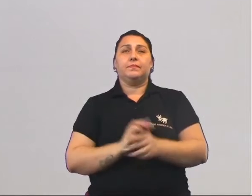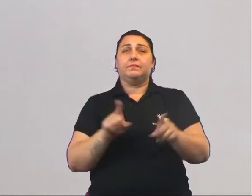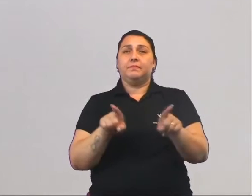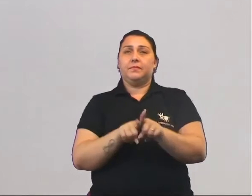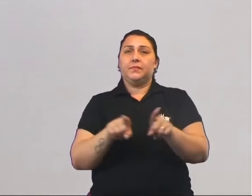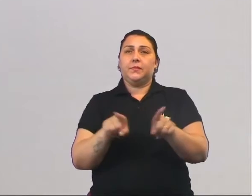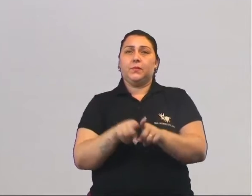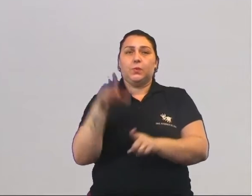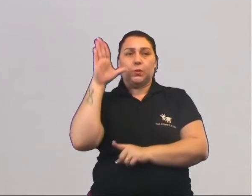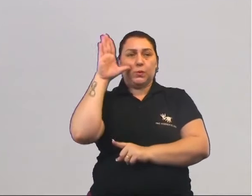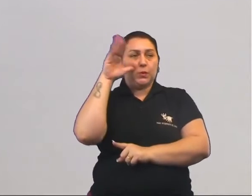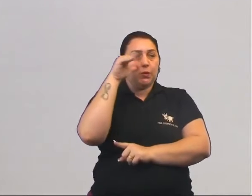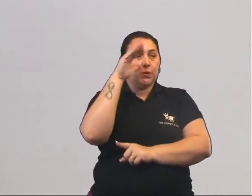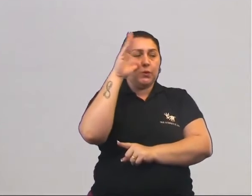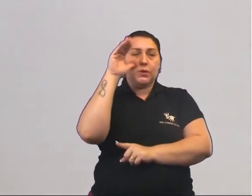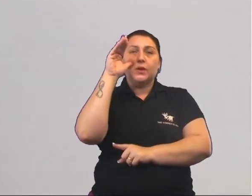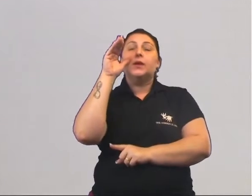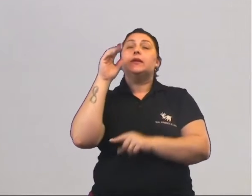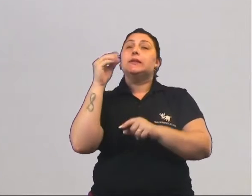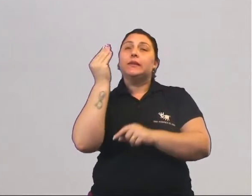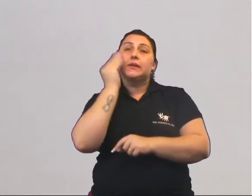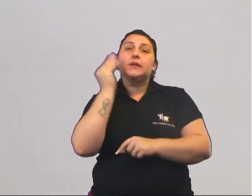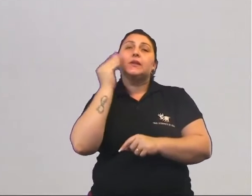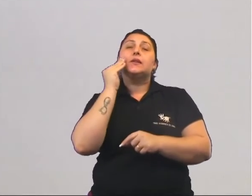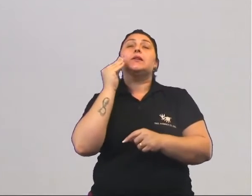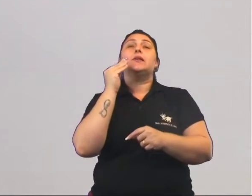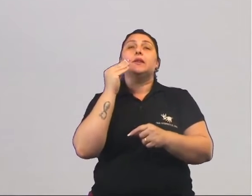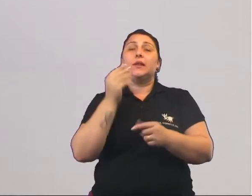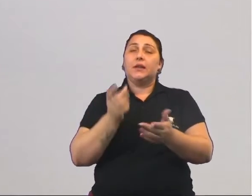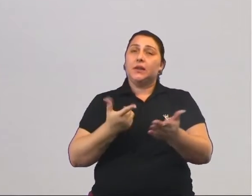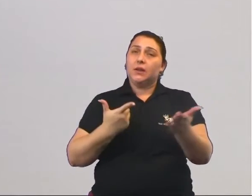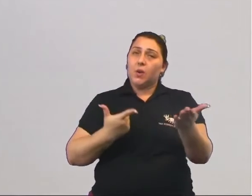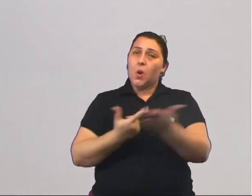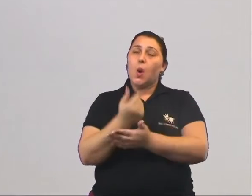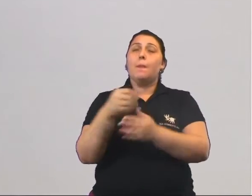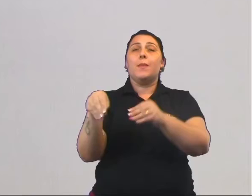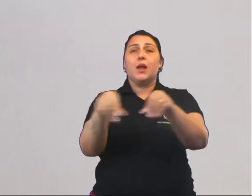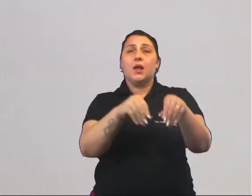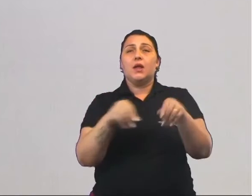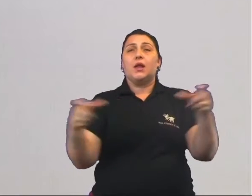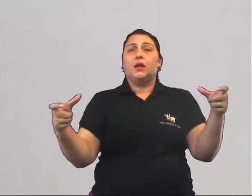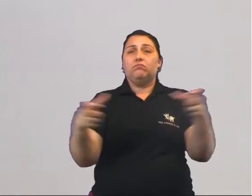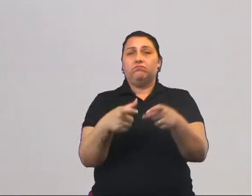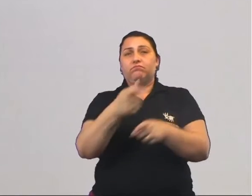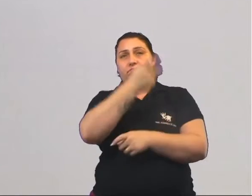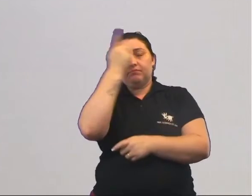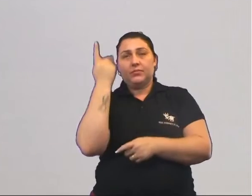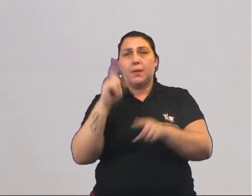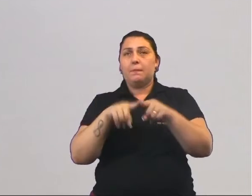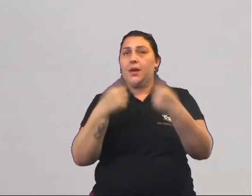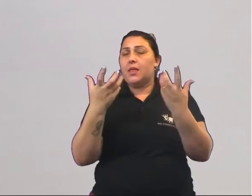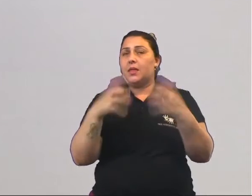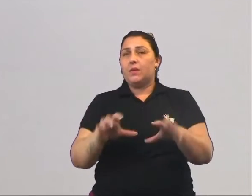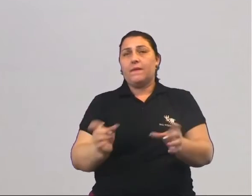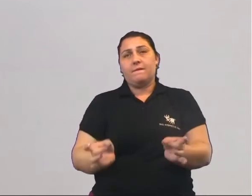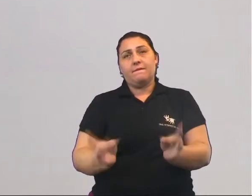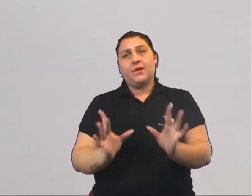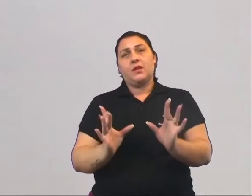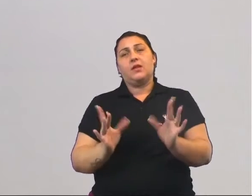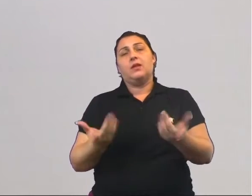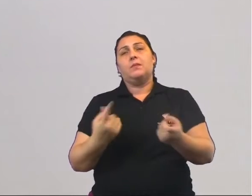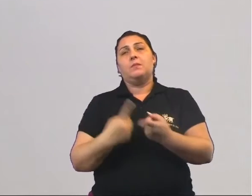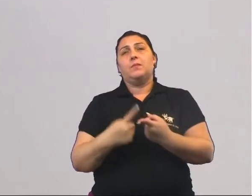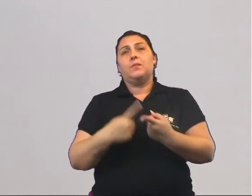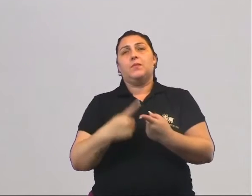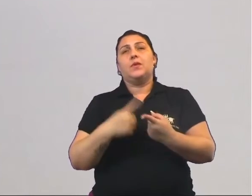a ambição em relação a isto, que eles tentam negociar a compra da terra daquele pequeno produtor. Mas ele não quer vender muitas das